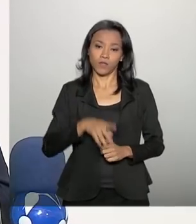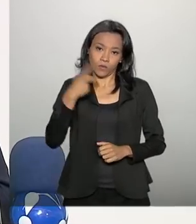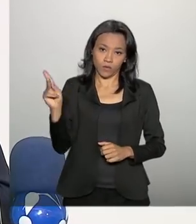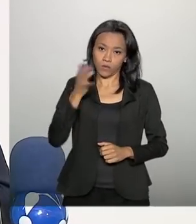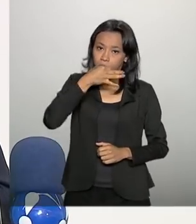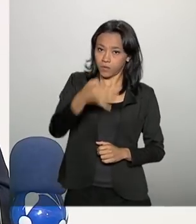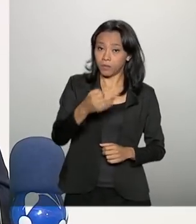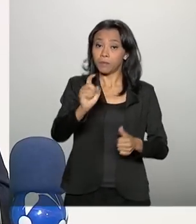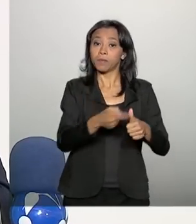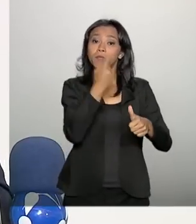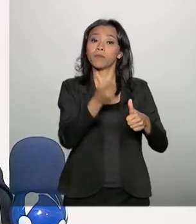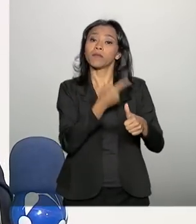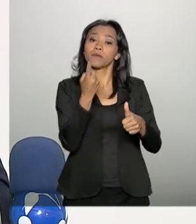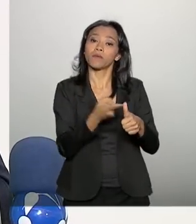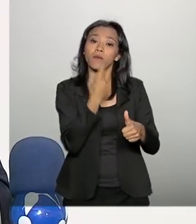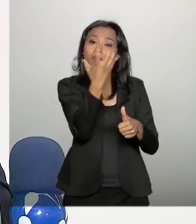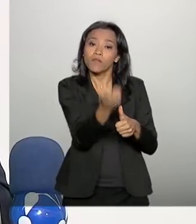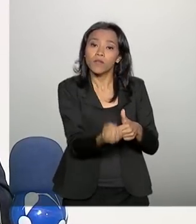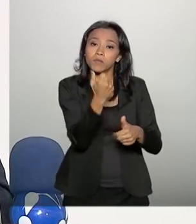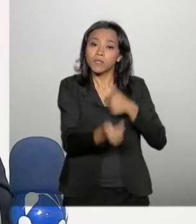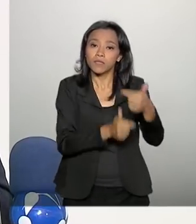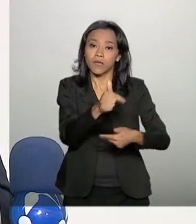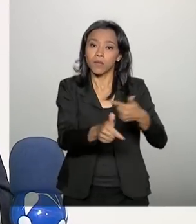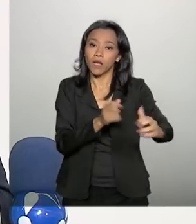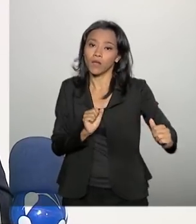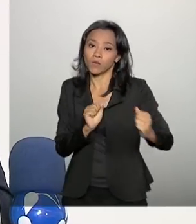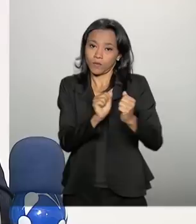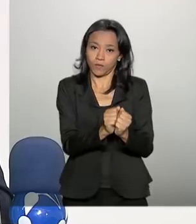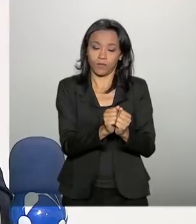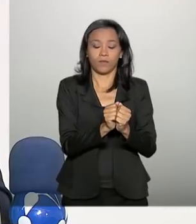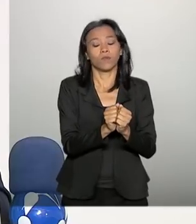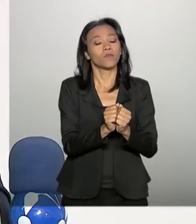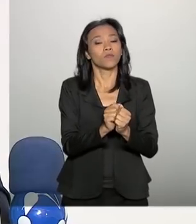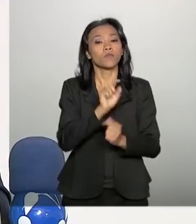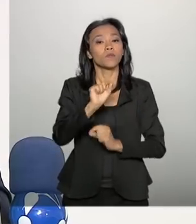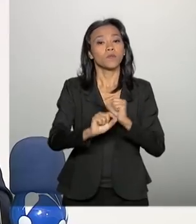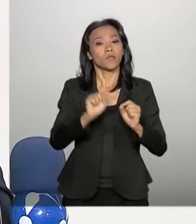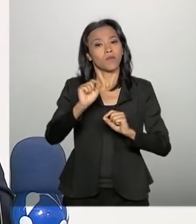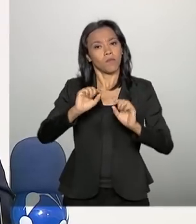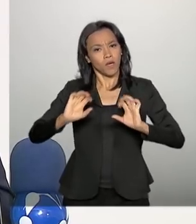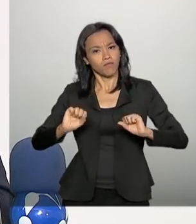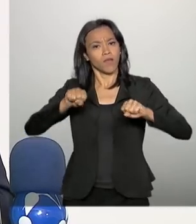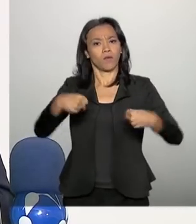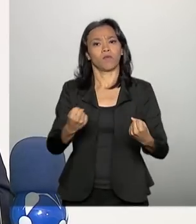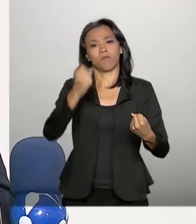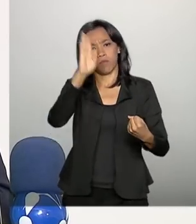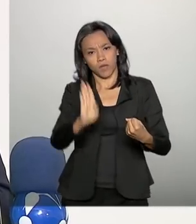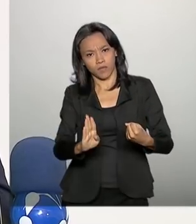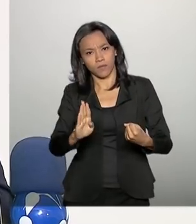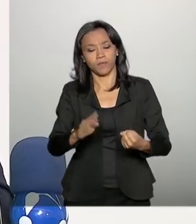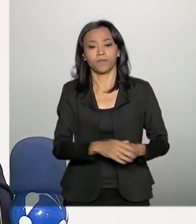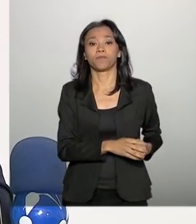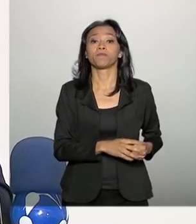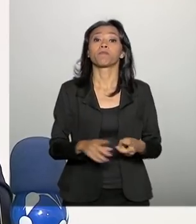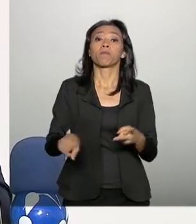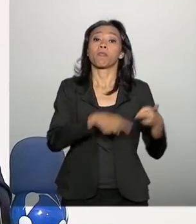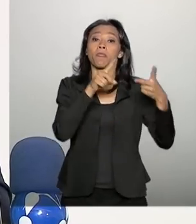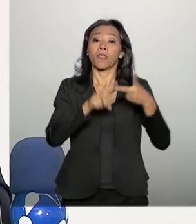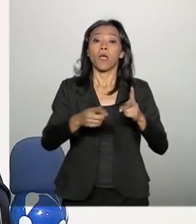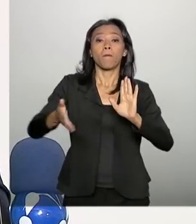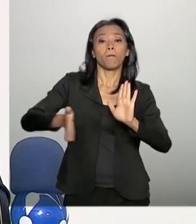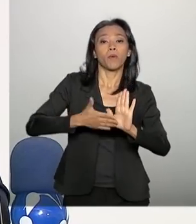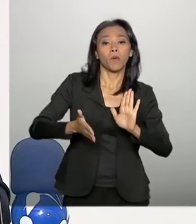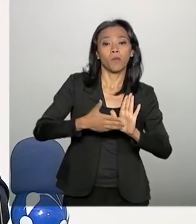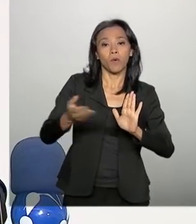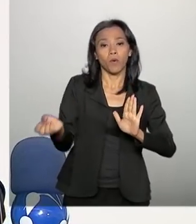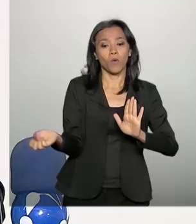primeiro delas vamos trabalhar juntos para resgatar o Brasil proporemos uma nova